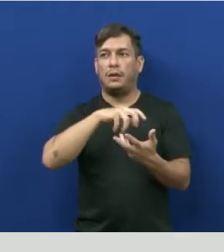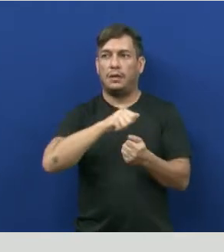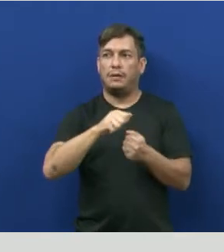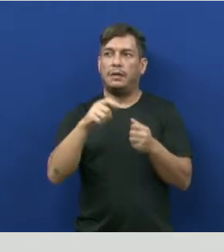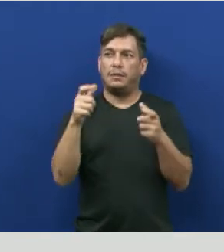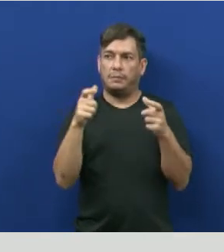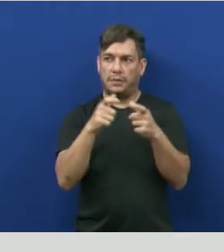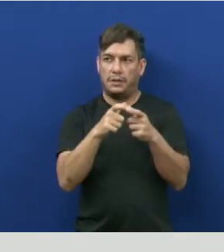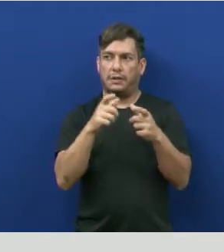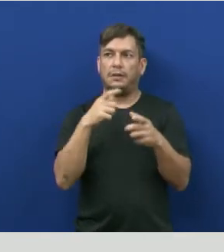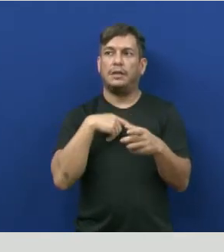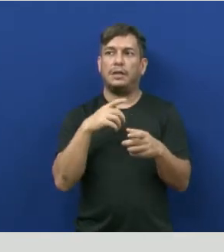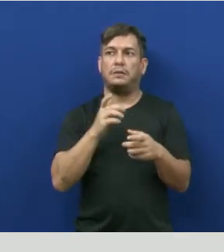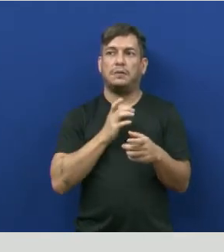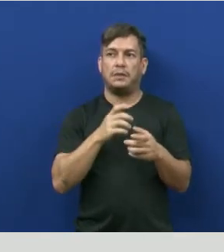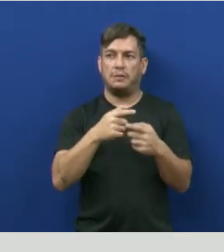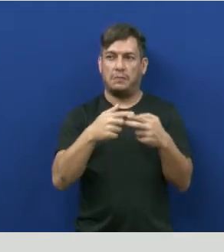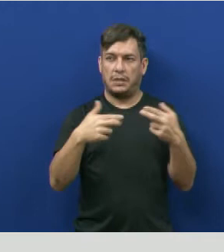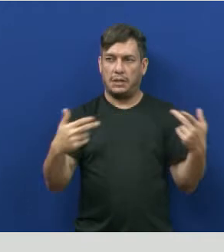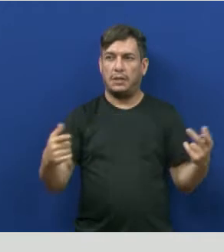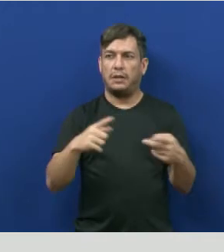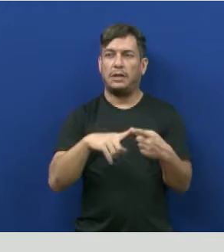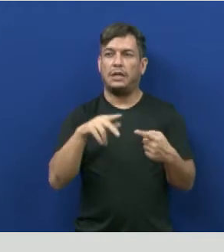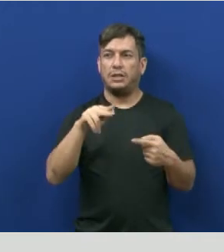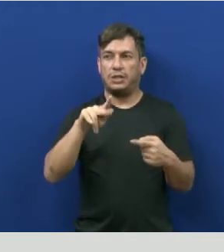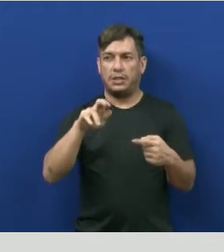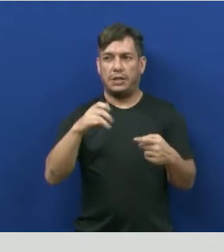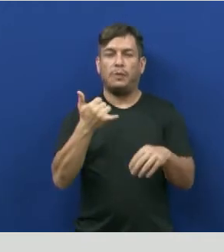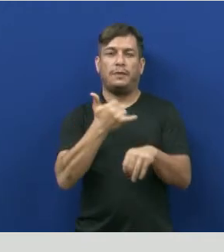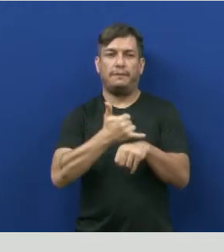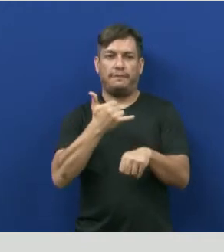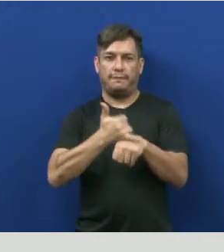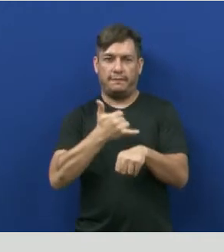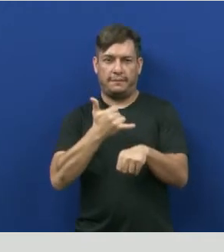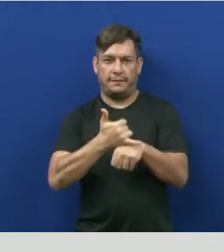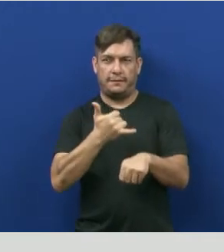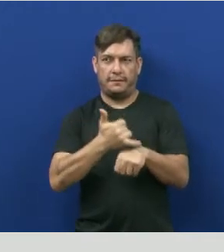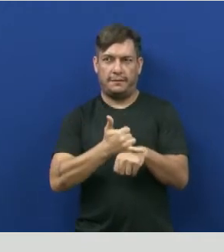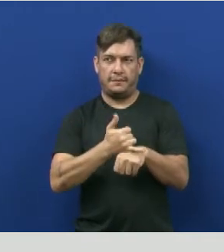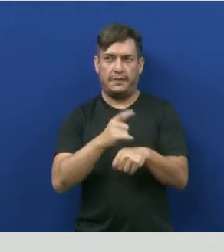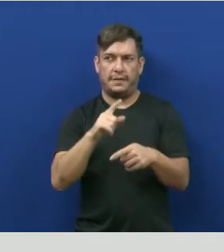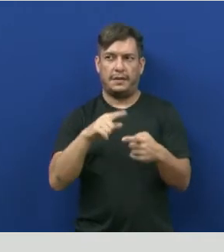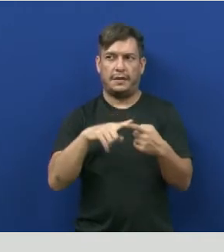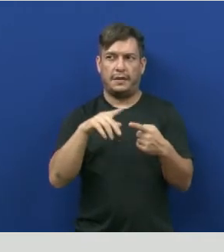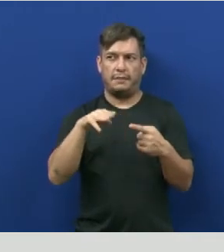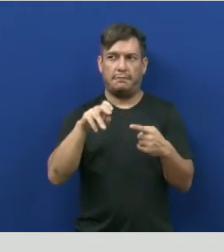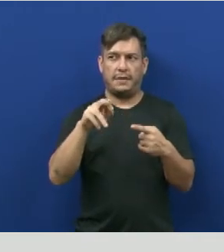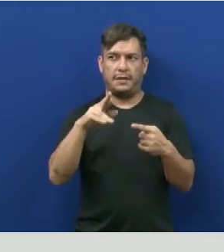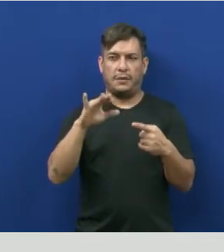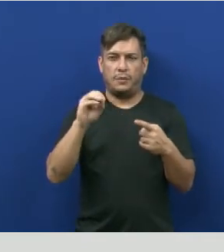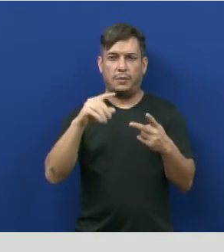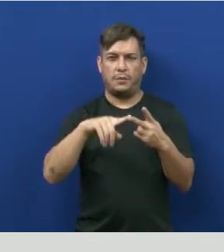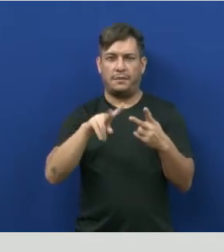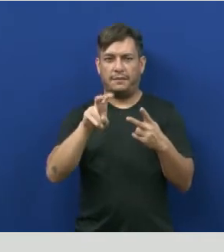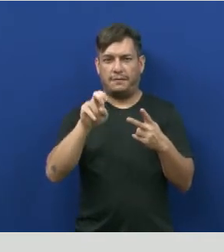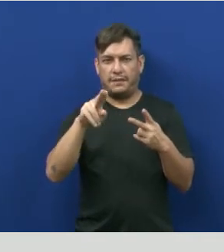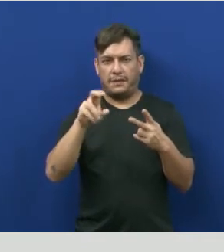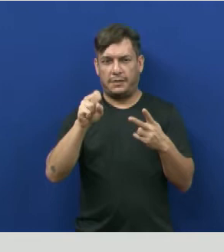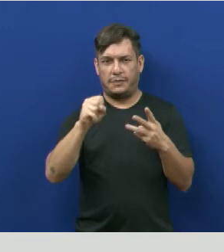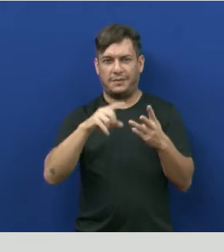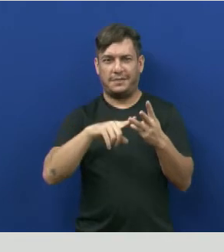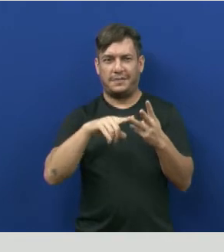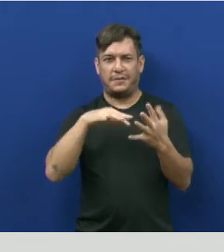densos, ricos em elementos pesados, como níquel e ferro. São eles Mercúrio, Vênus, Terra e